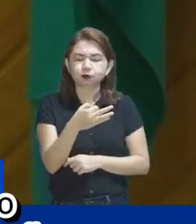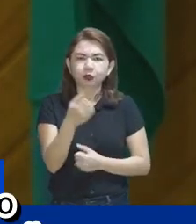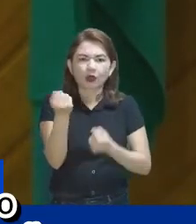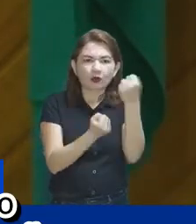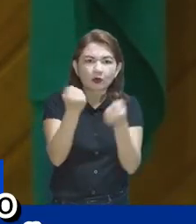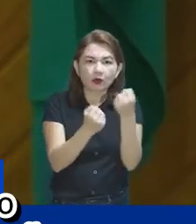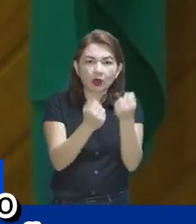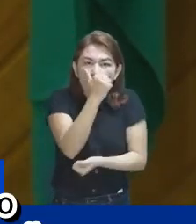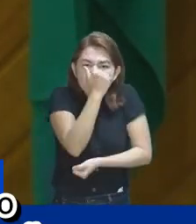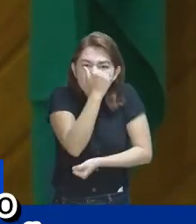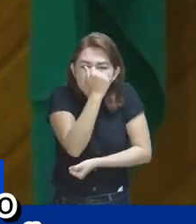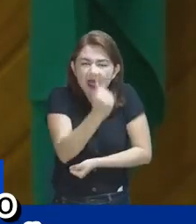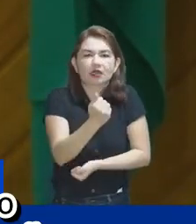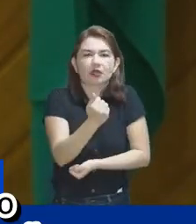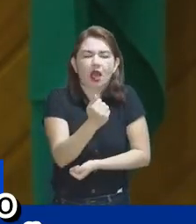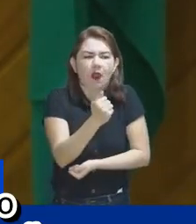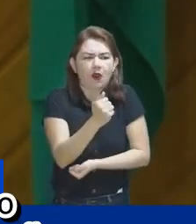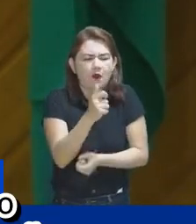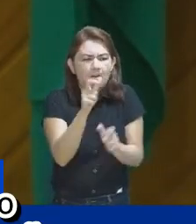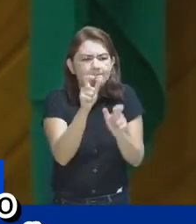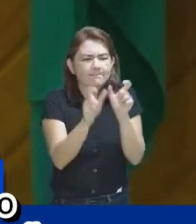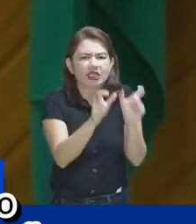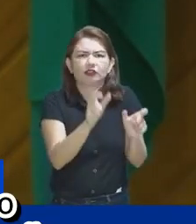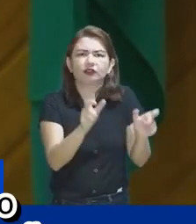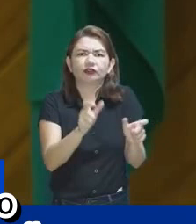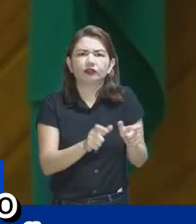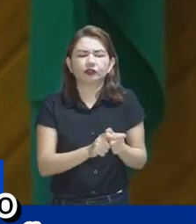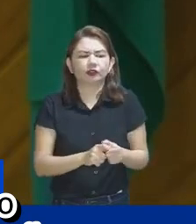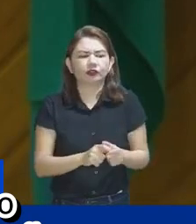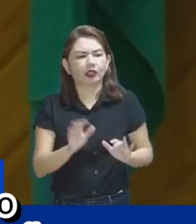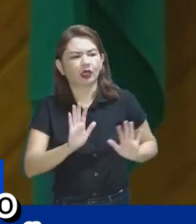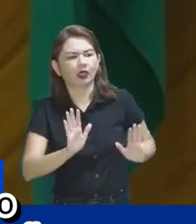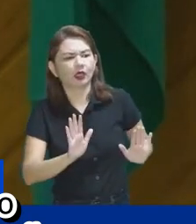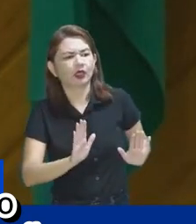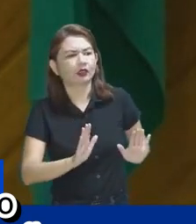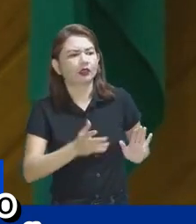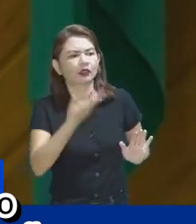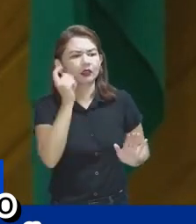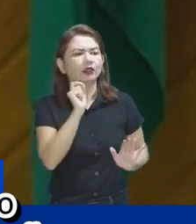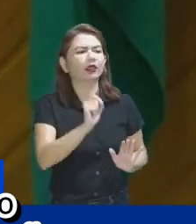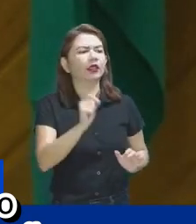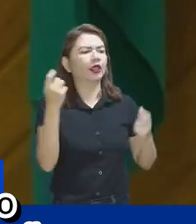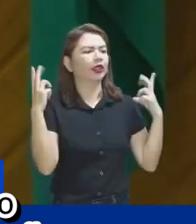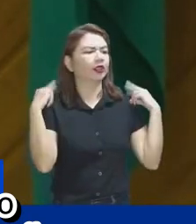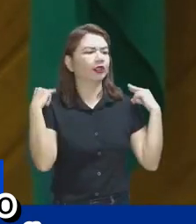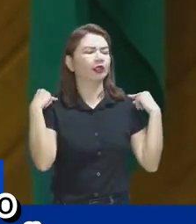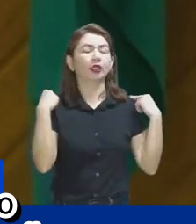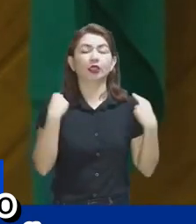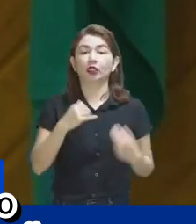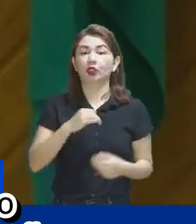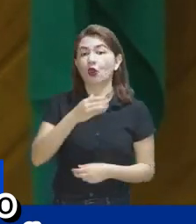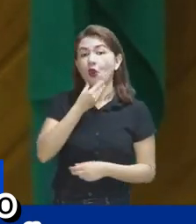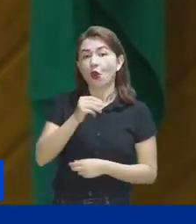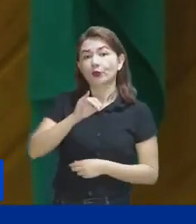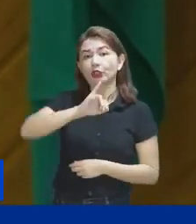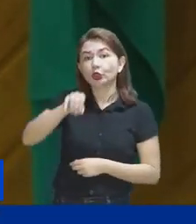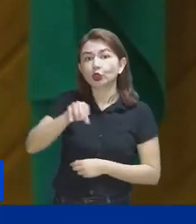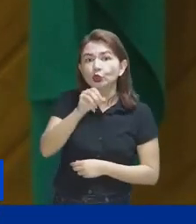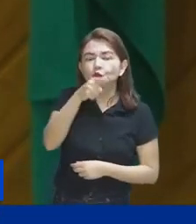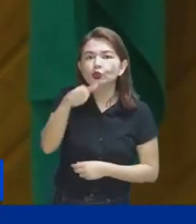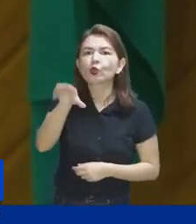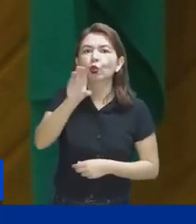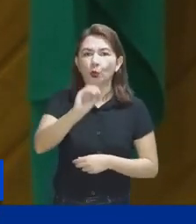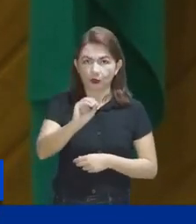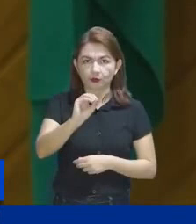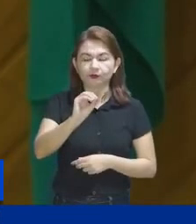E, na abordagem desse veículo, identificou-se que o condutor era o senhor João Diomedes Oliveira Aragão. E,